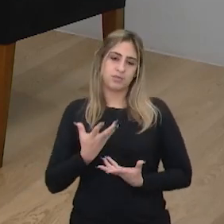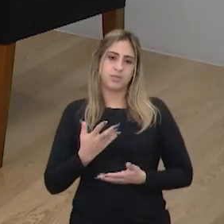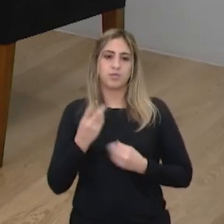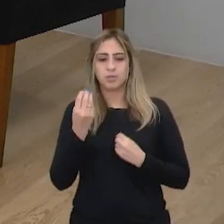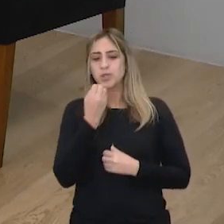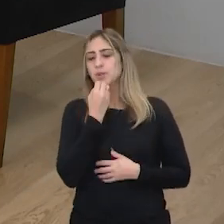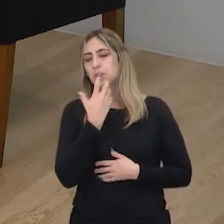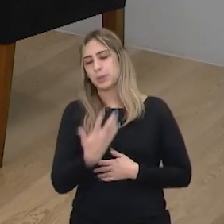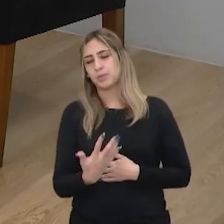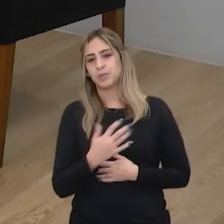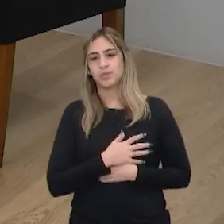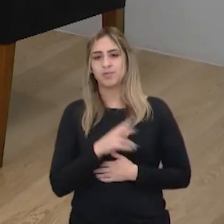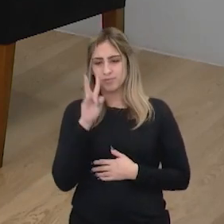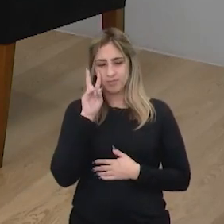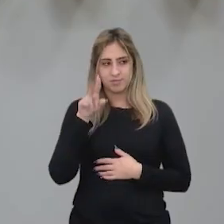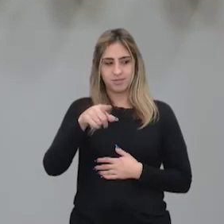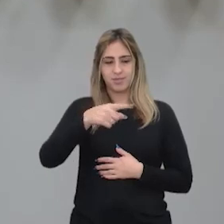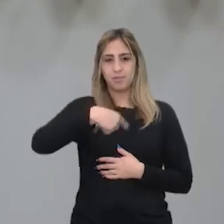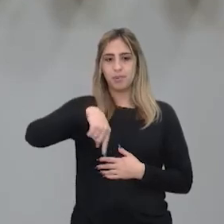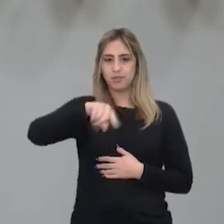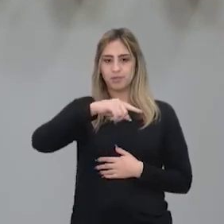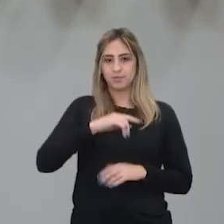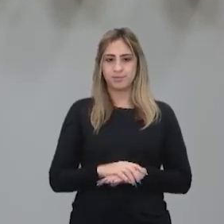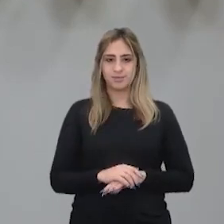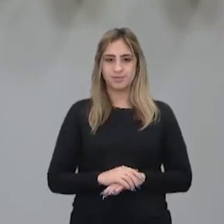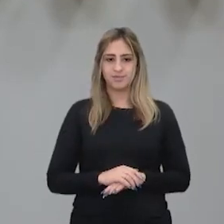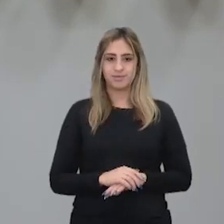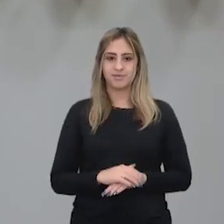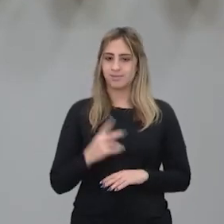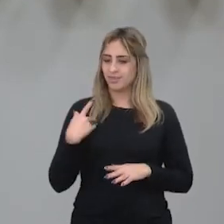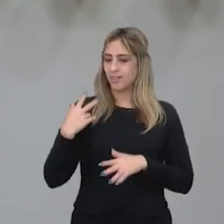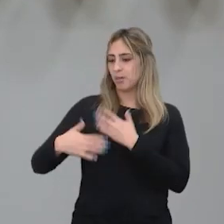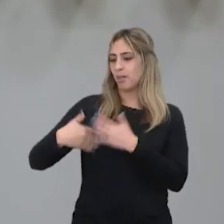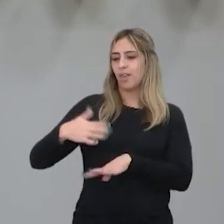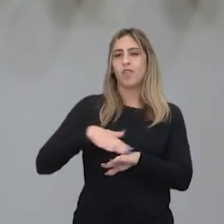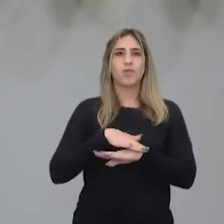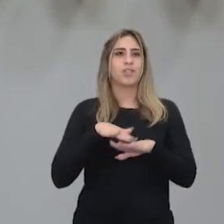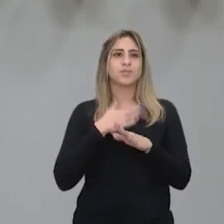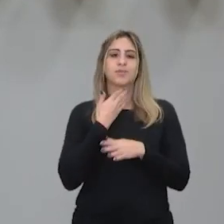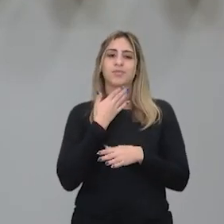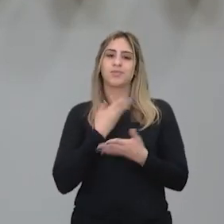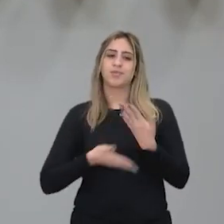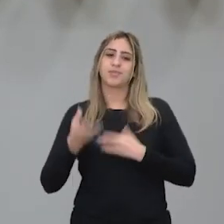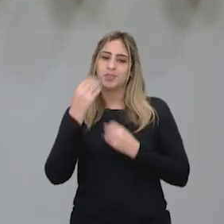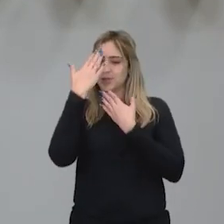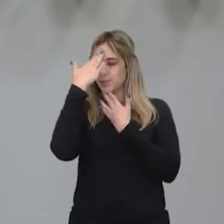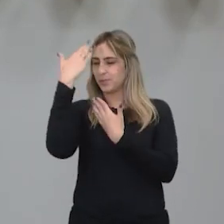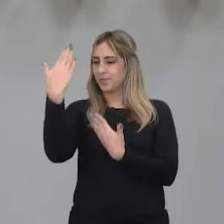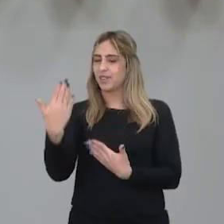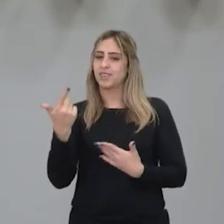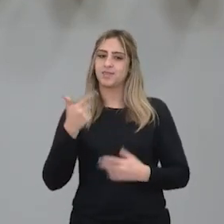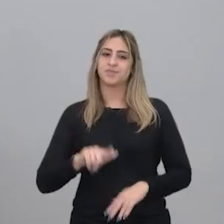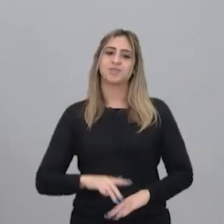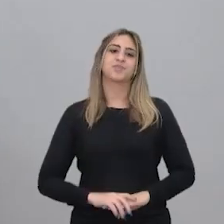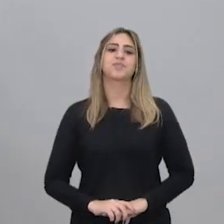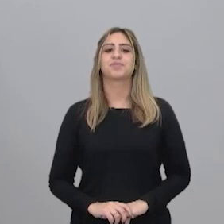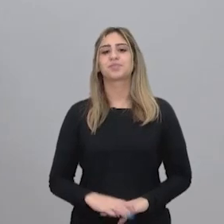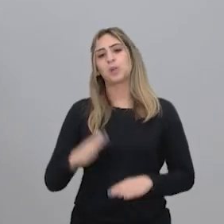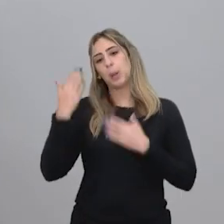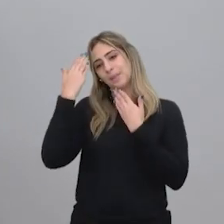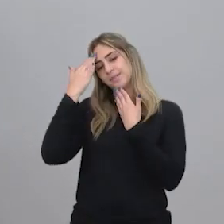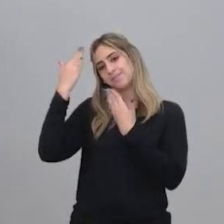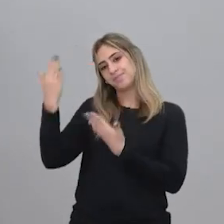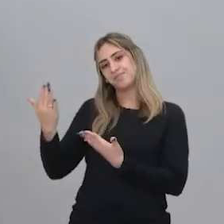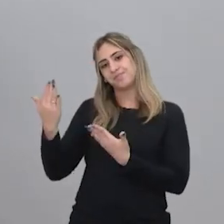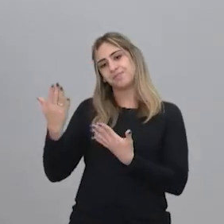muito bom, né? Vocês viram que se deixar, a gente vai rolando aqui no papo, né? Mas obrigada mais uma vez. Obrigada,